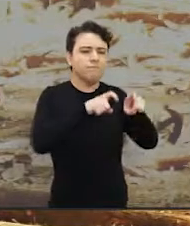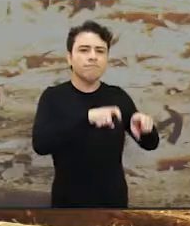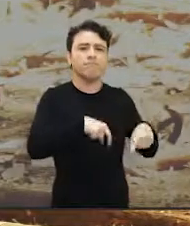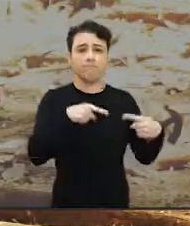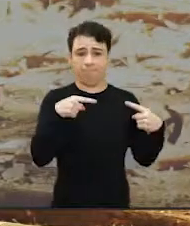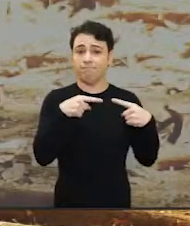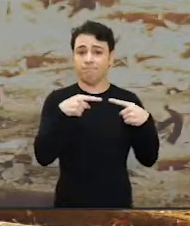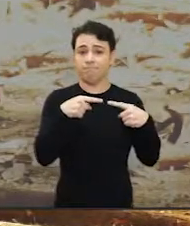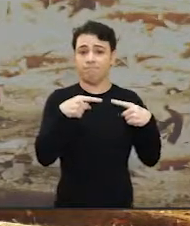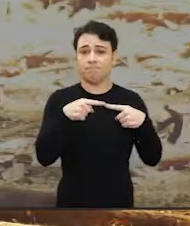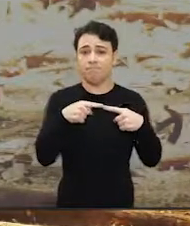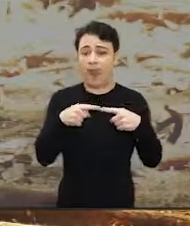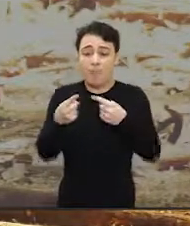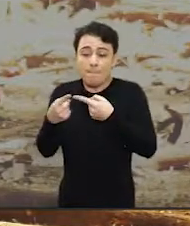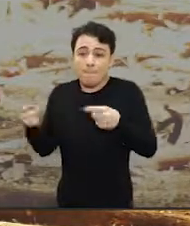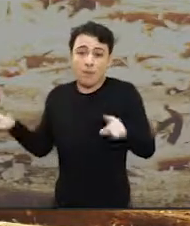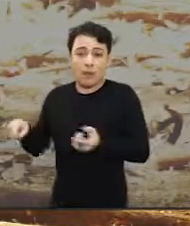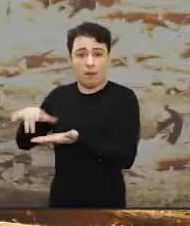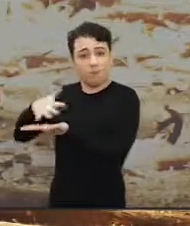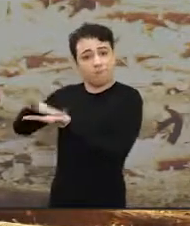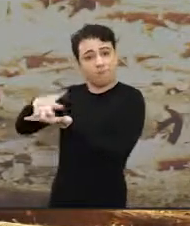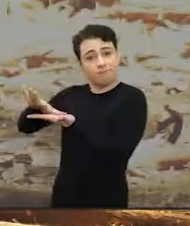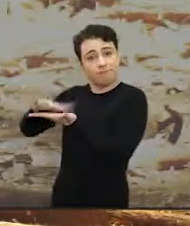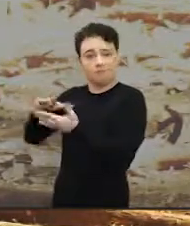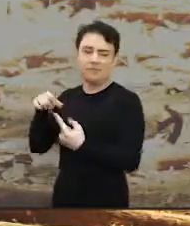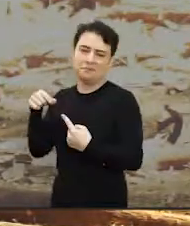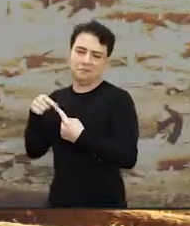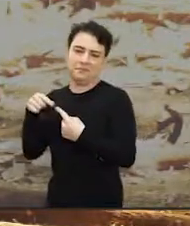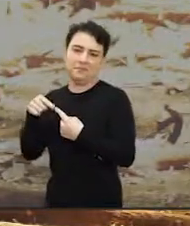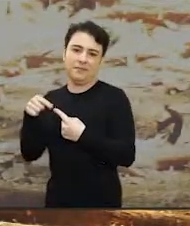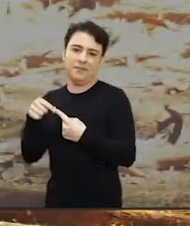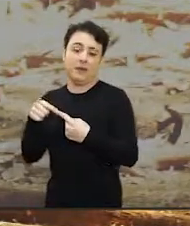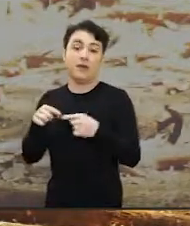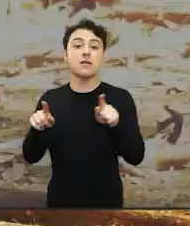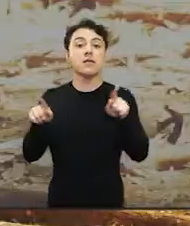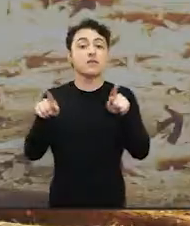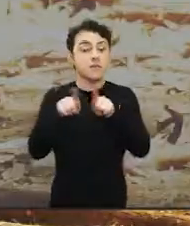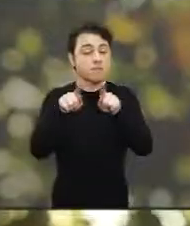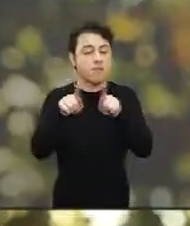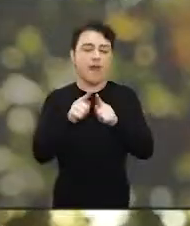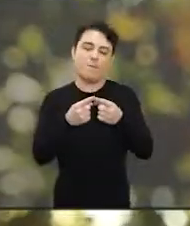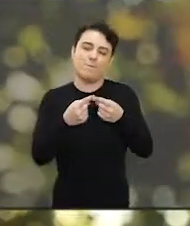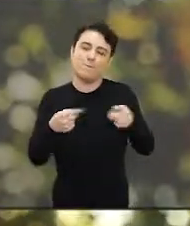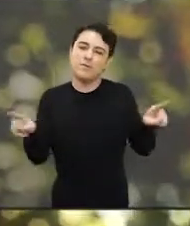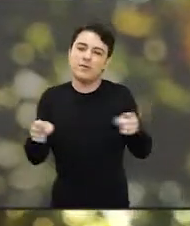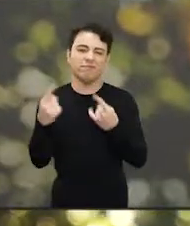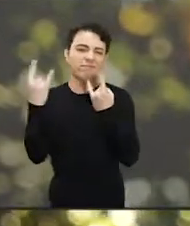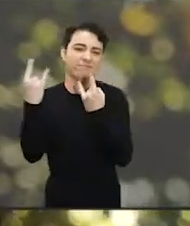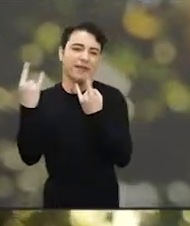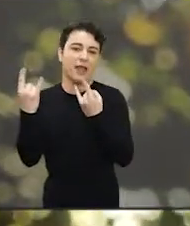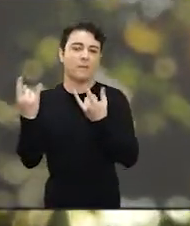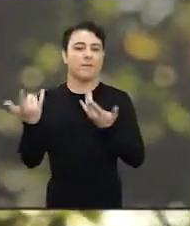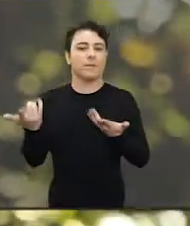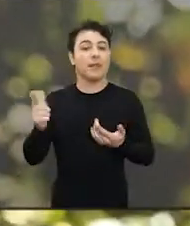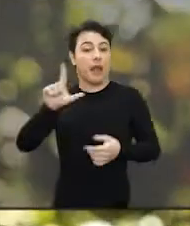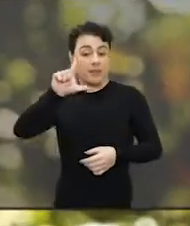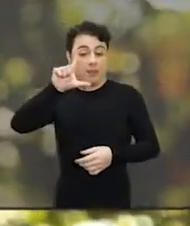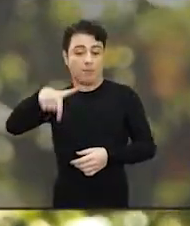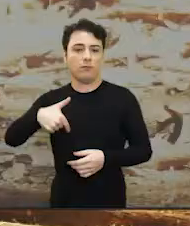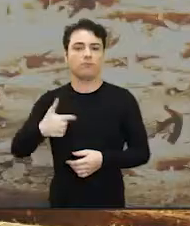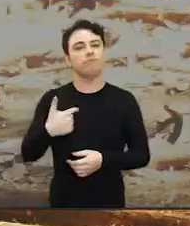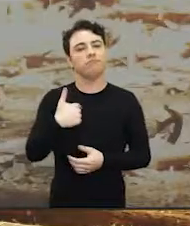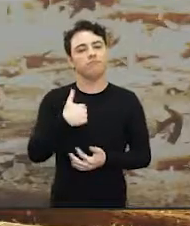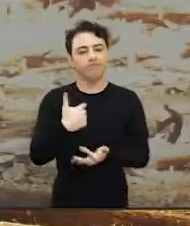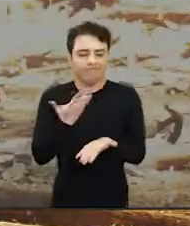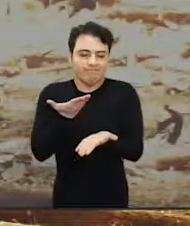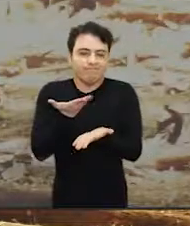Desde de ritmos comuns aqui no Brasil, sertanejo, samba, né? Até coisas, o próprio rock, que